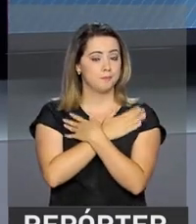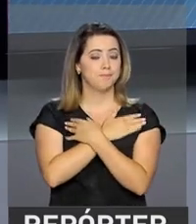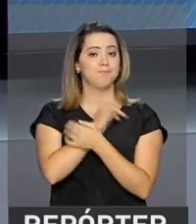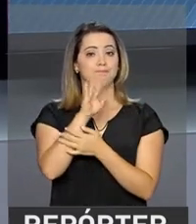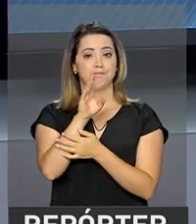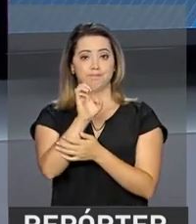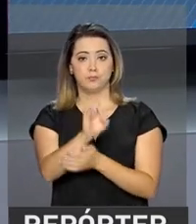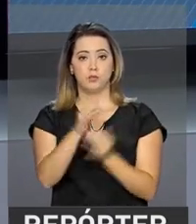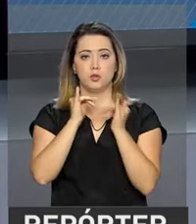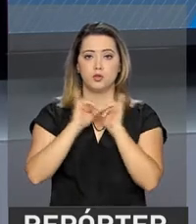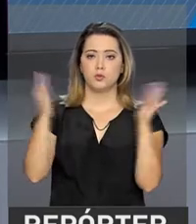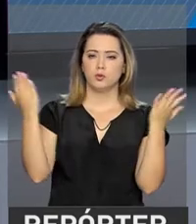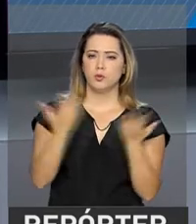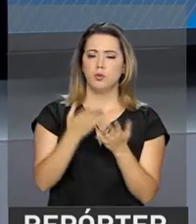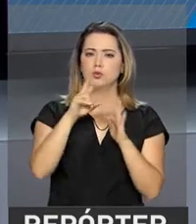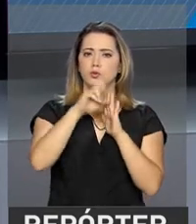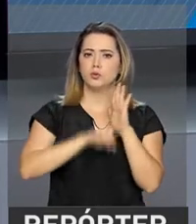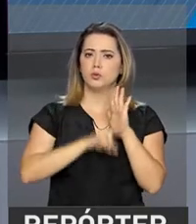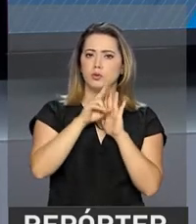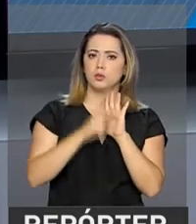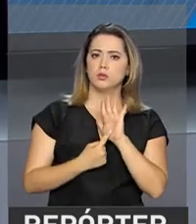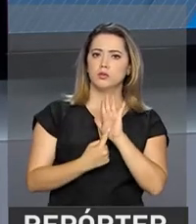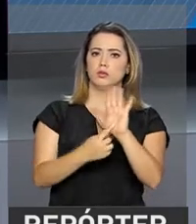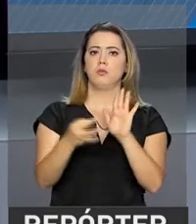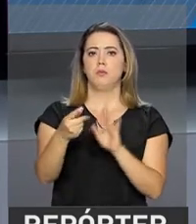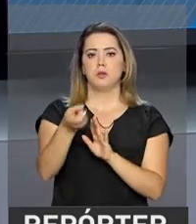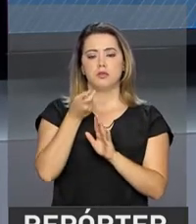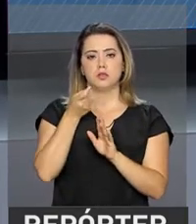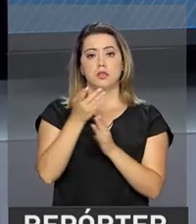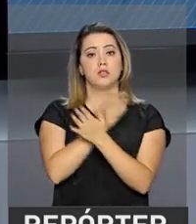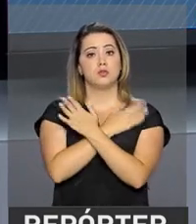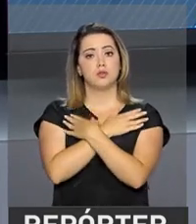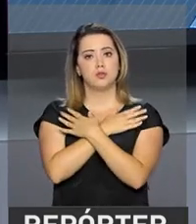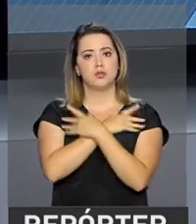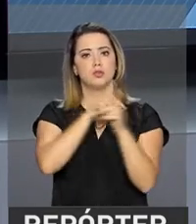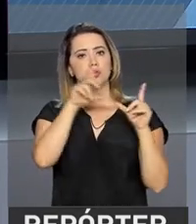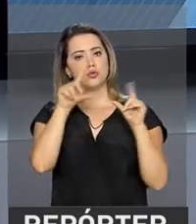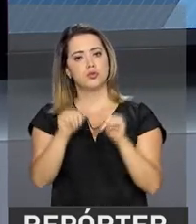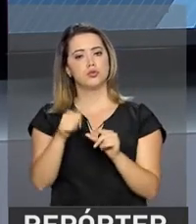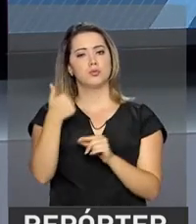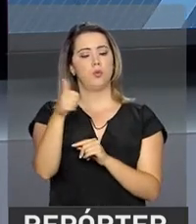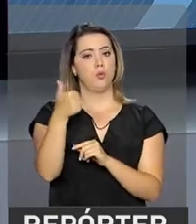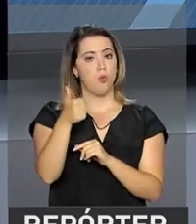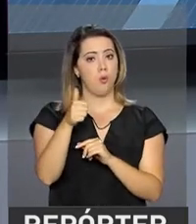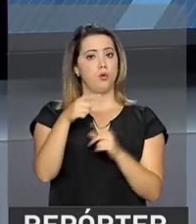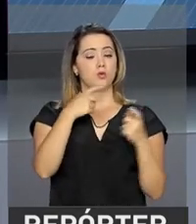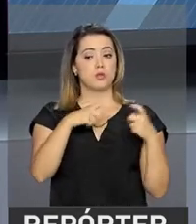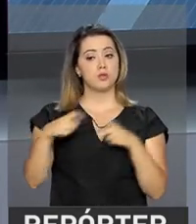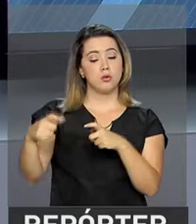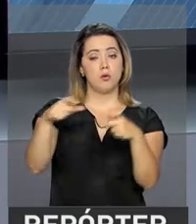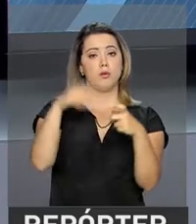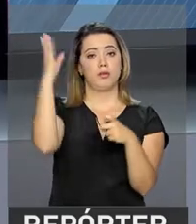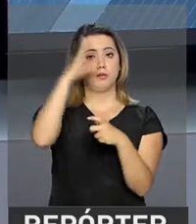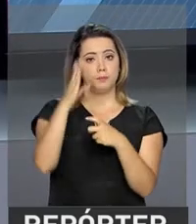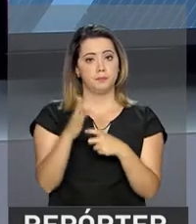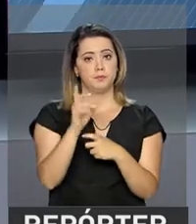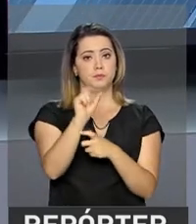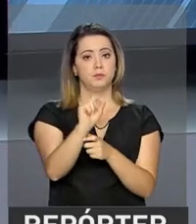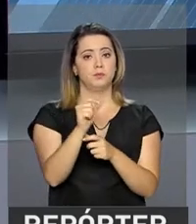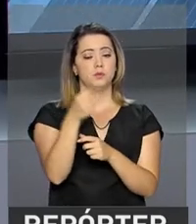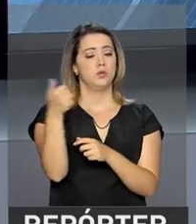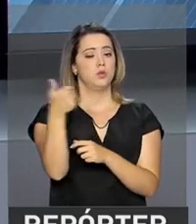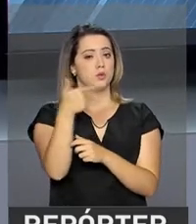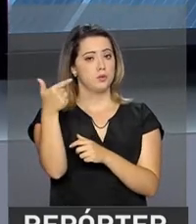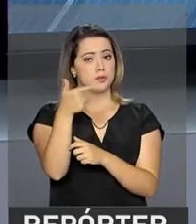divulgou hoje um relatório que mostra que a taxa de desocupação caiu em 11 das 27 unidades da federação no